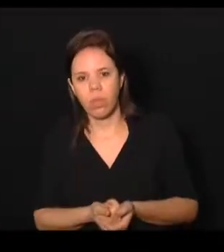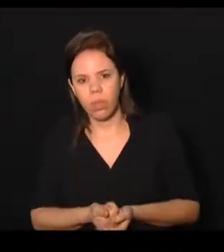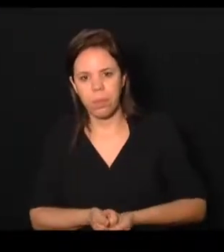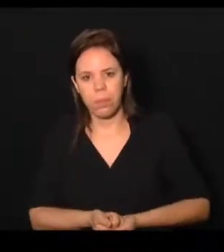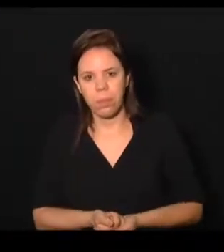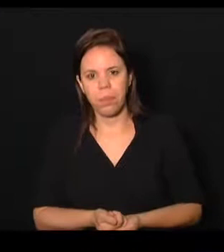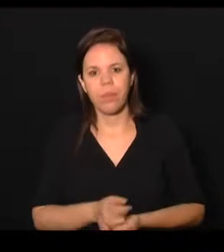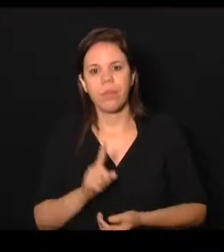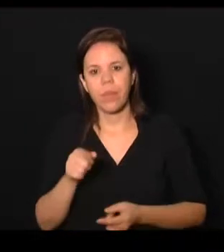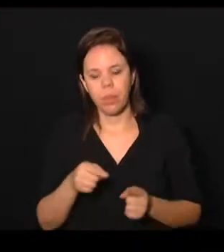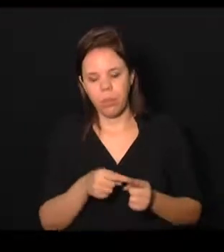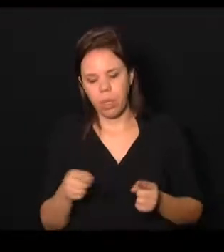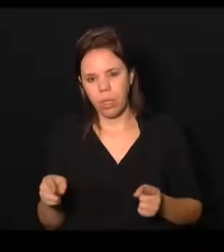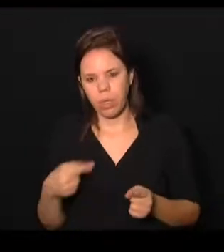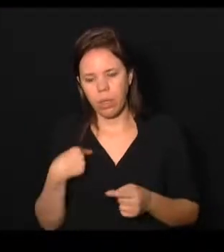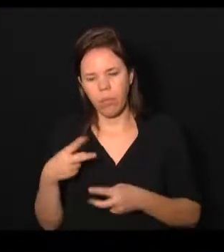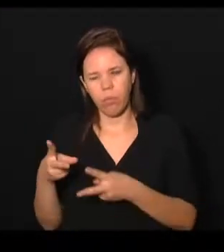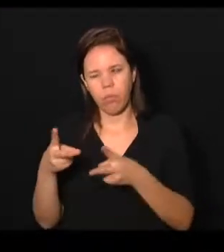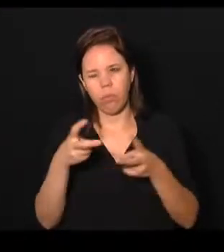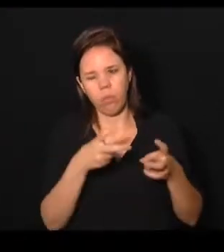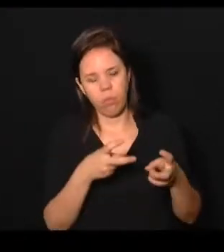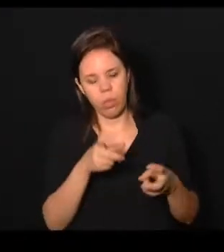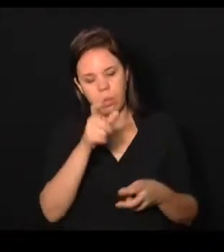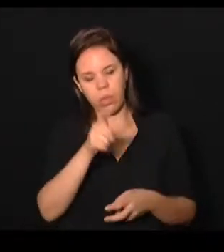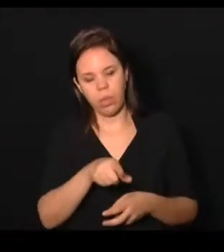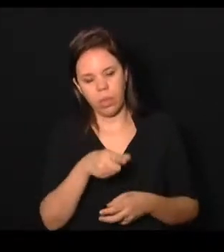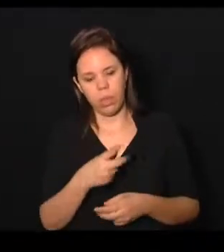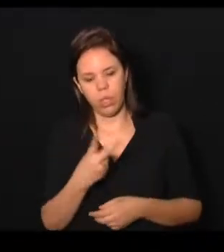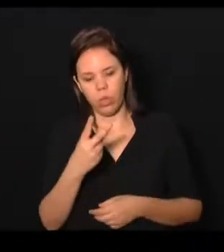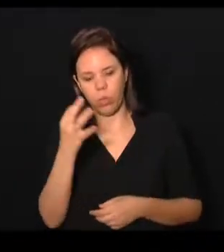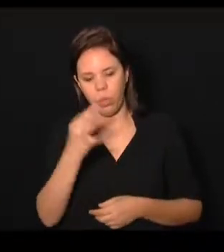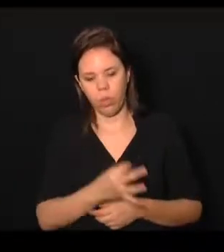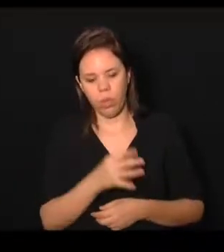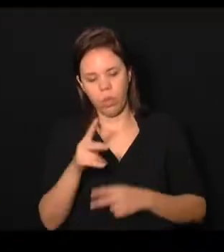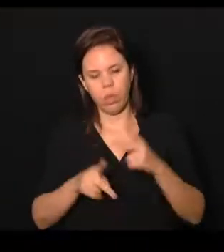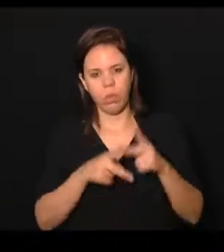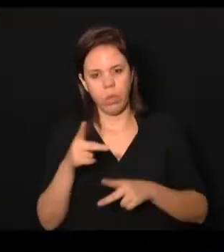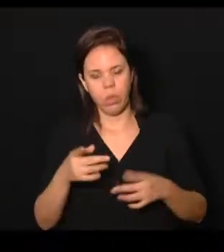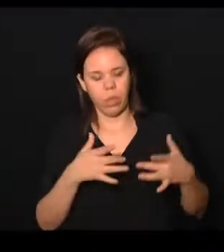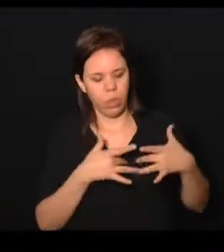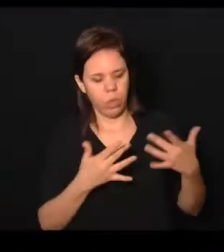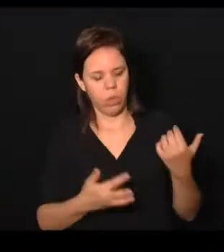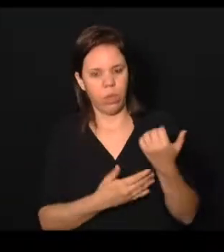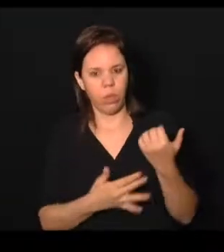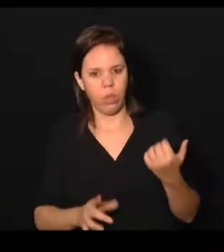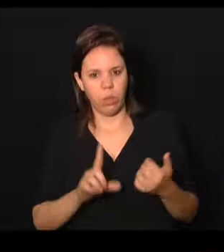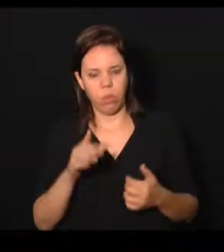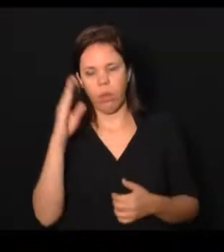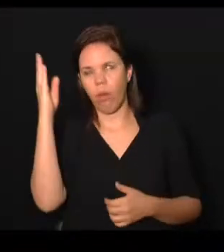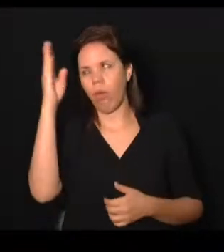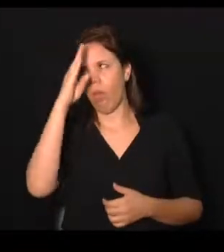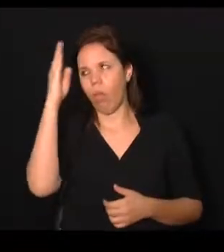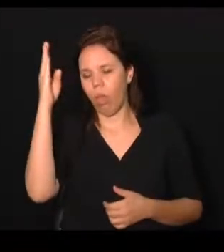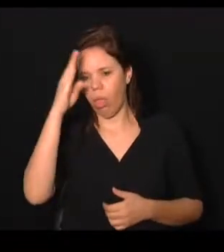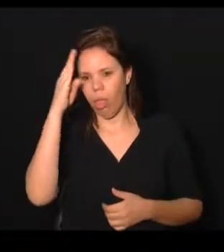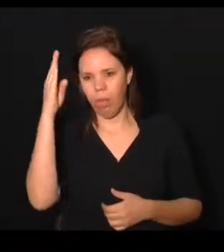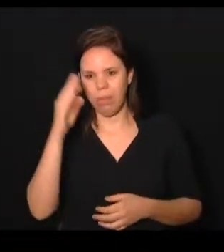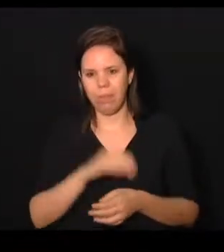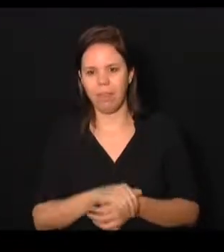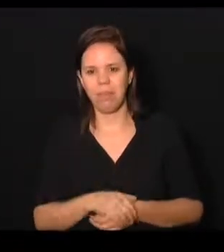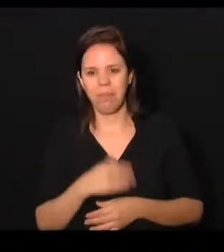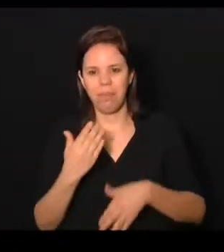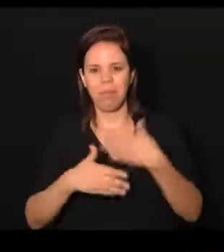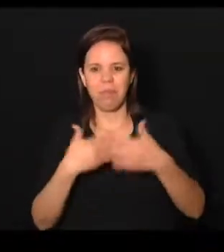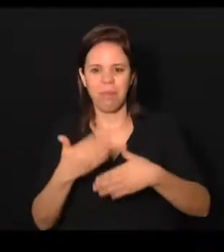também é um período que a gente está observando o doador. 2% da população que doa sangue passa mal. Às vezes, o mais